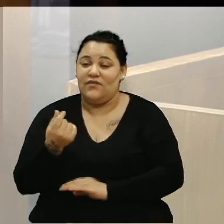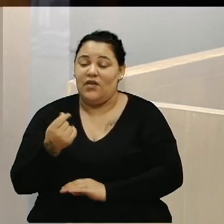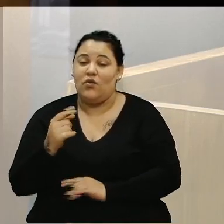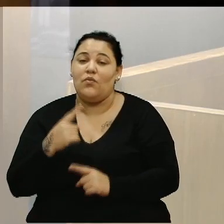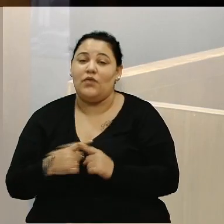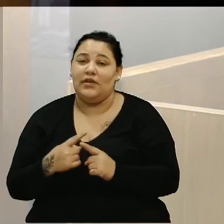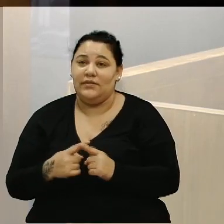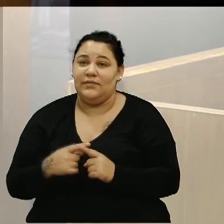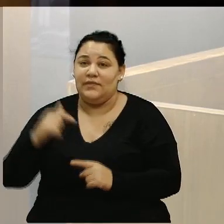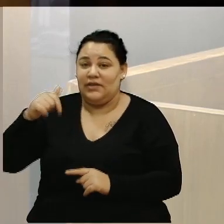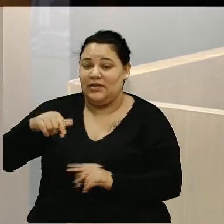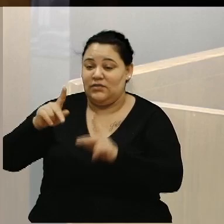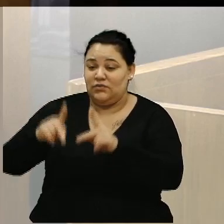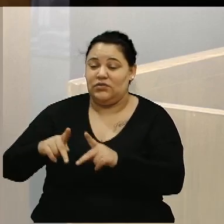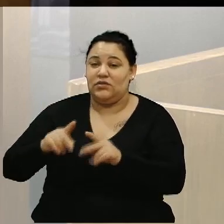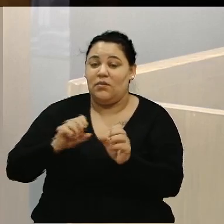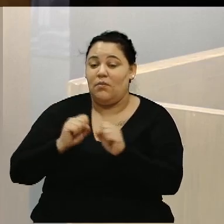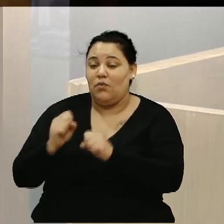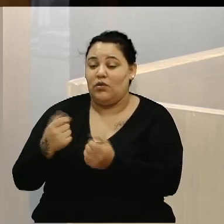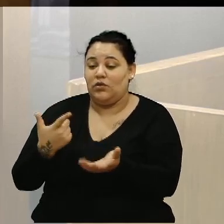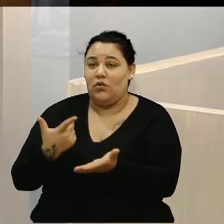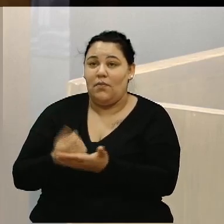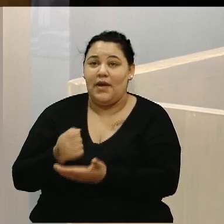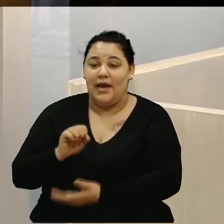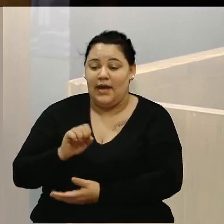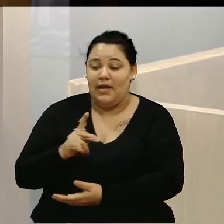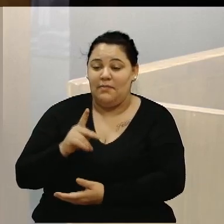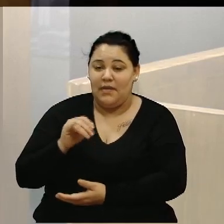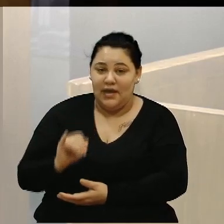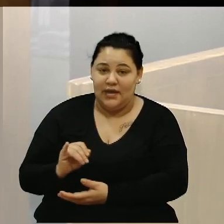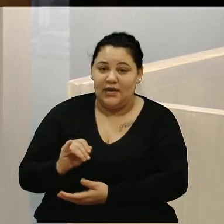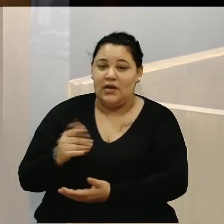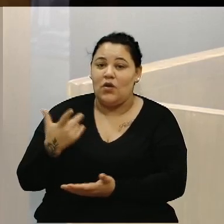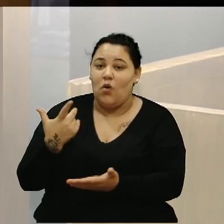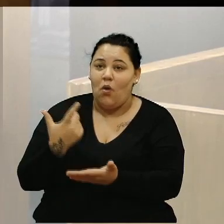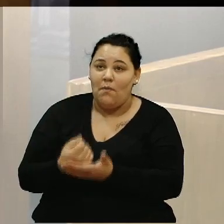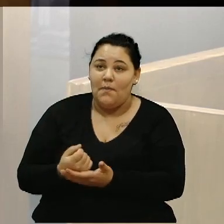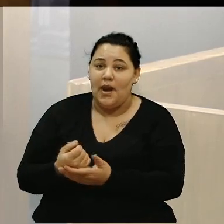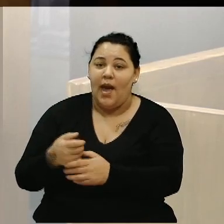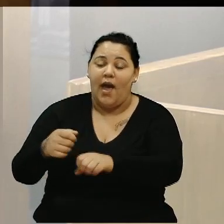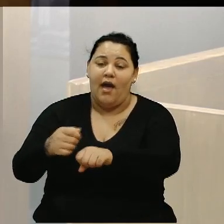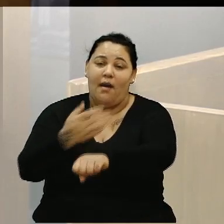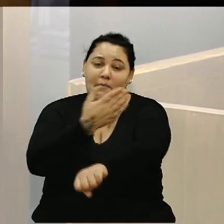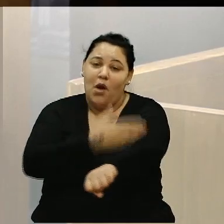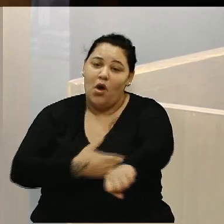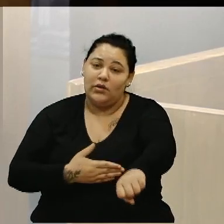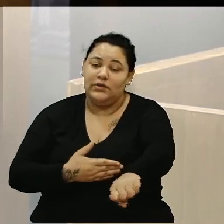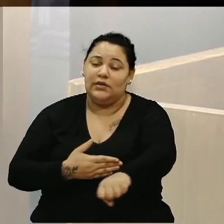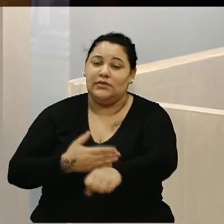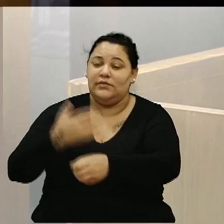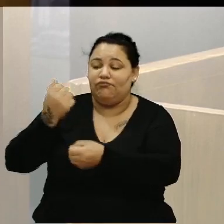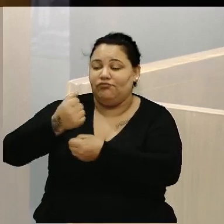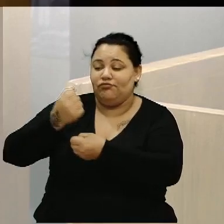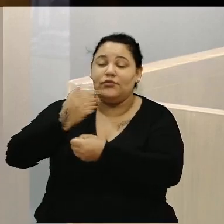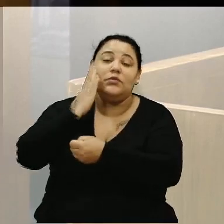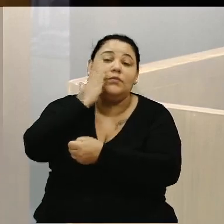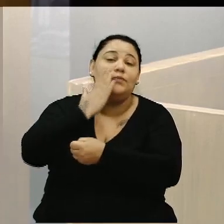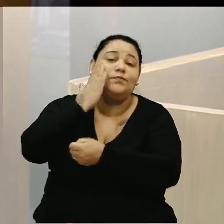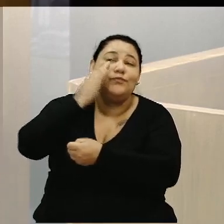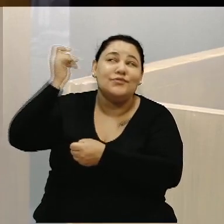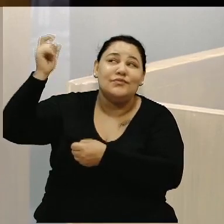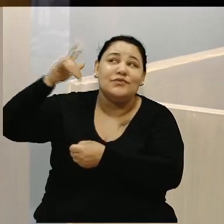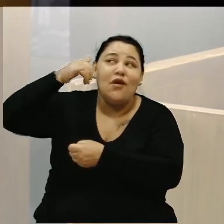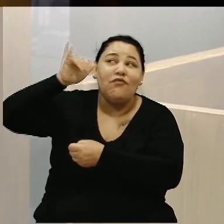essas pessoas pudessem comprar os seus EPIs, comprar bota, comprar protetor solar, comprar os seus